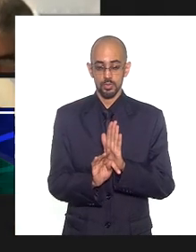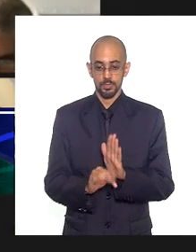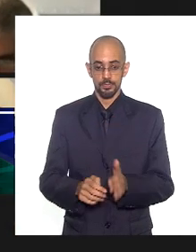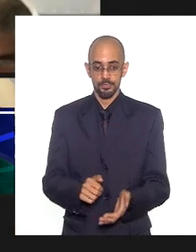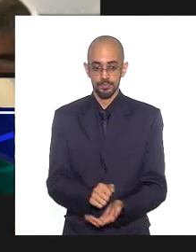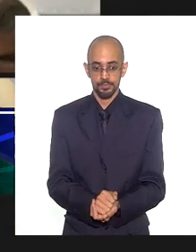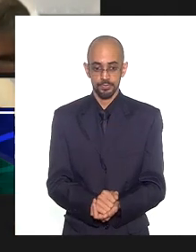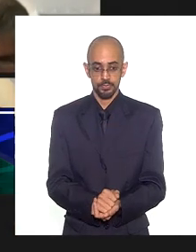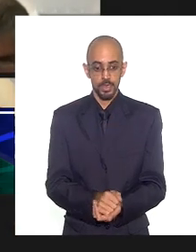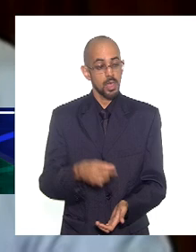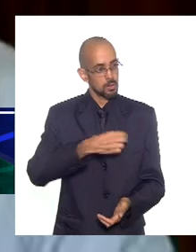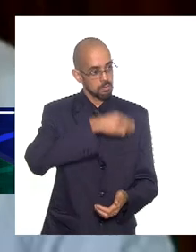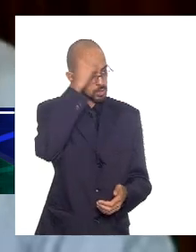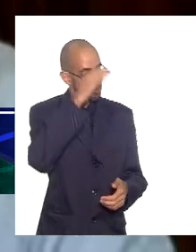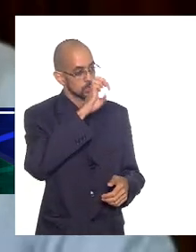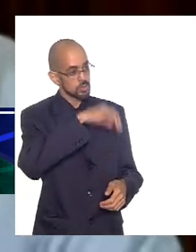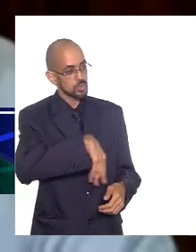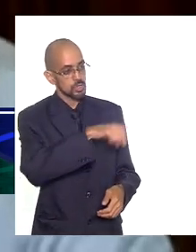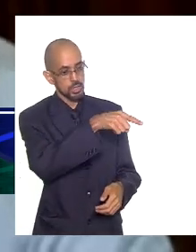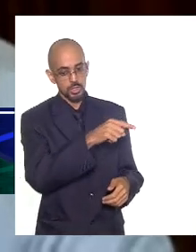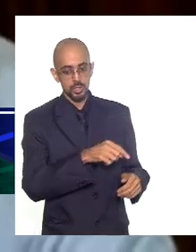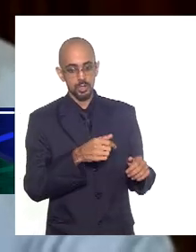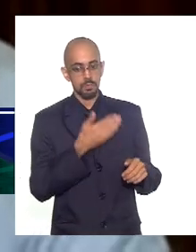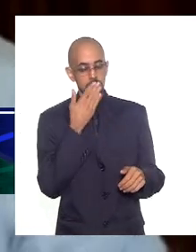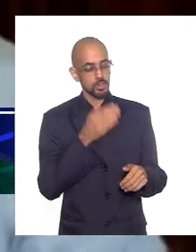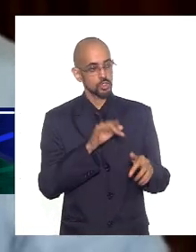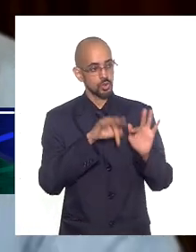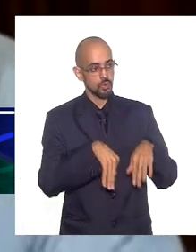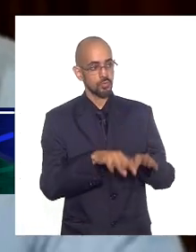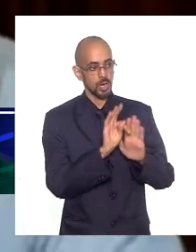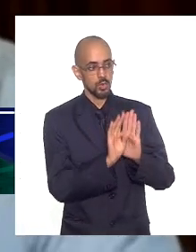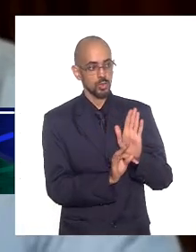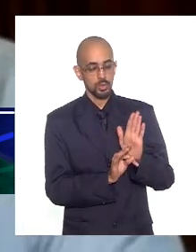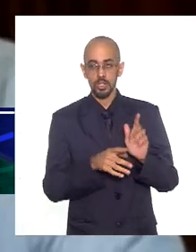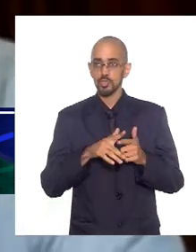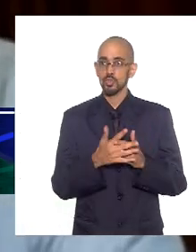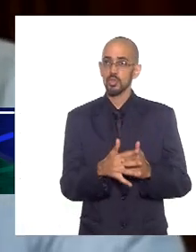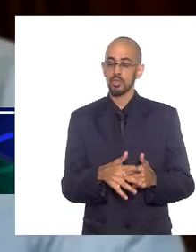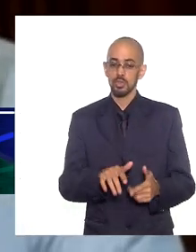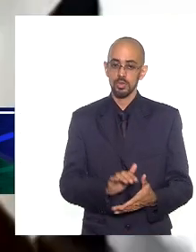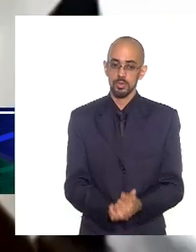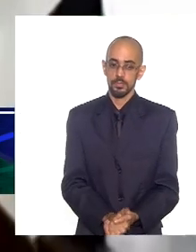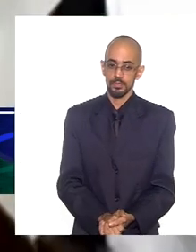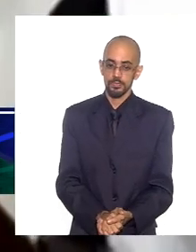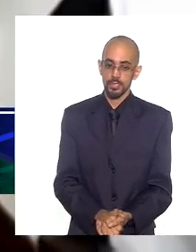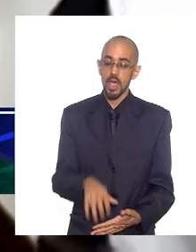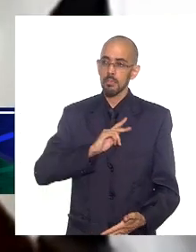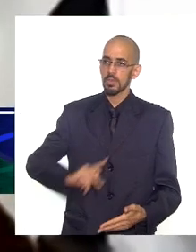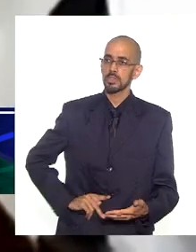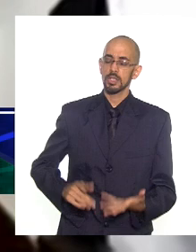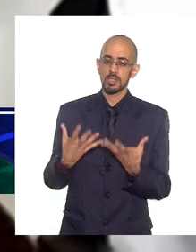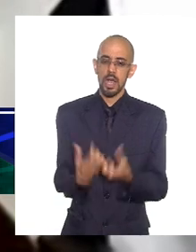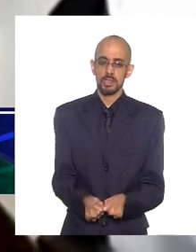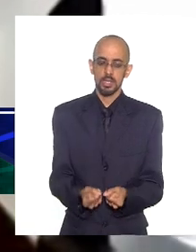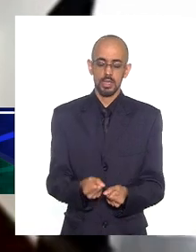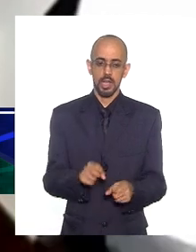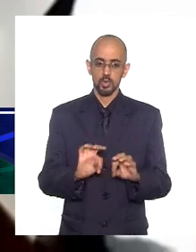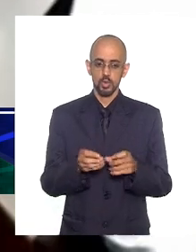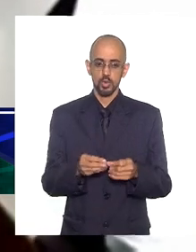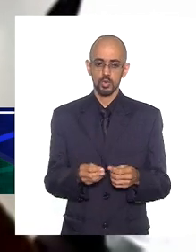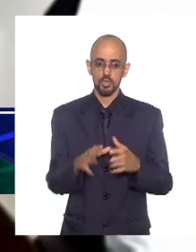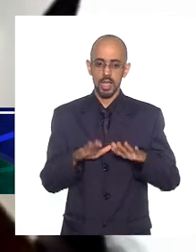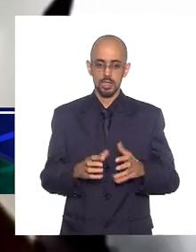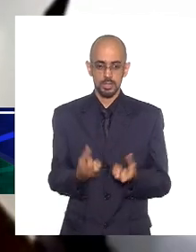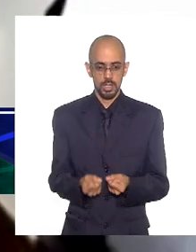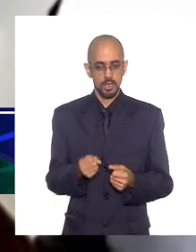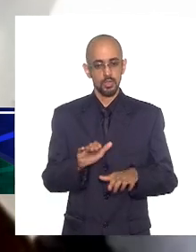Sim, senhor presidente, com forma final de redação. Que a presidência defere. Se os que aprovam permaneçam como estão aprovados,